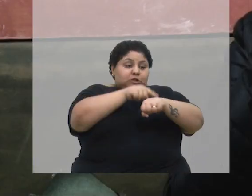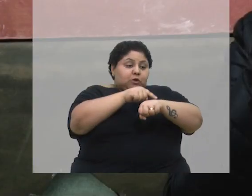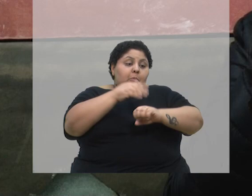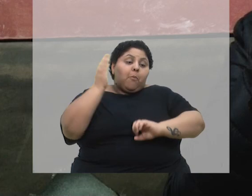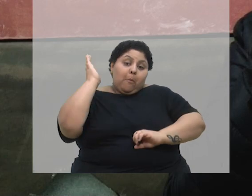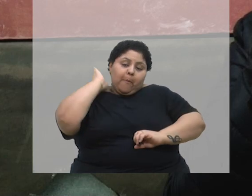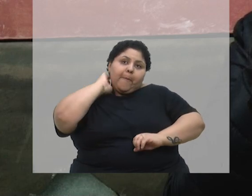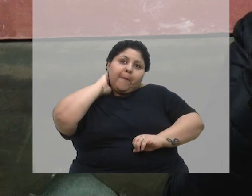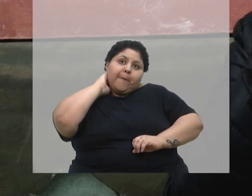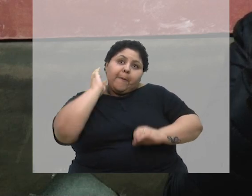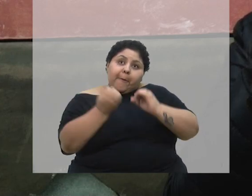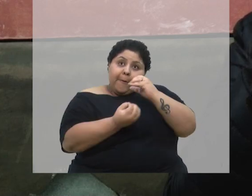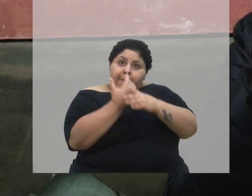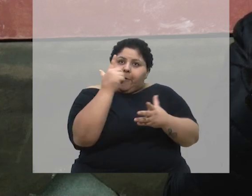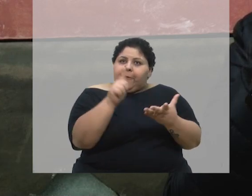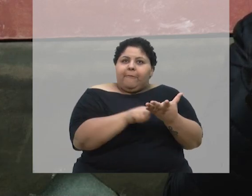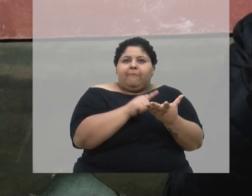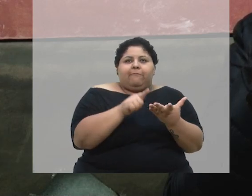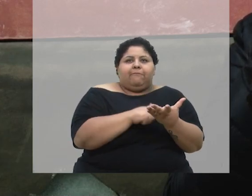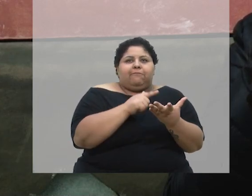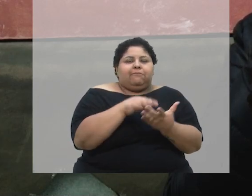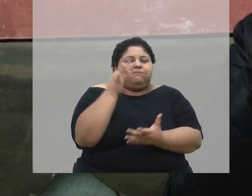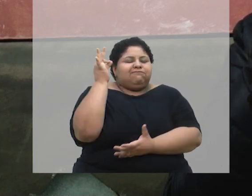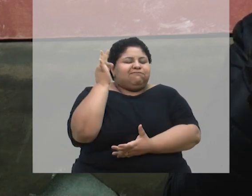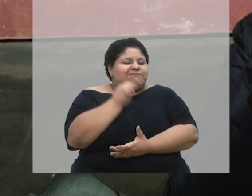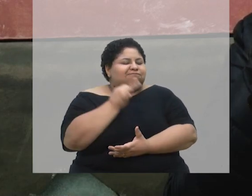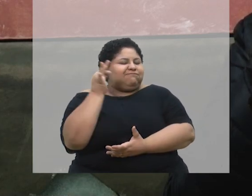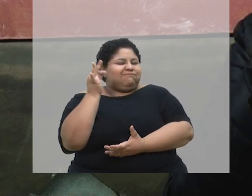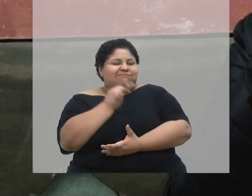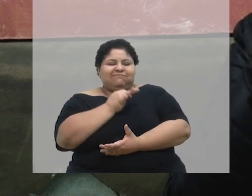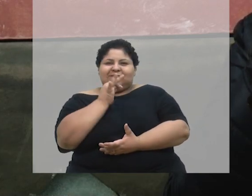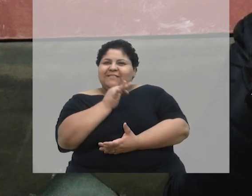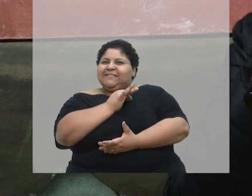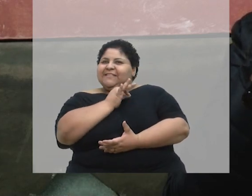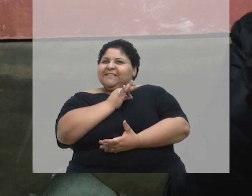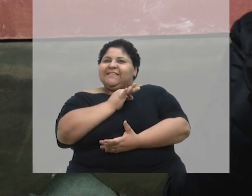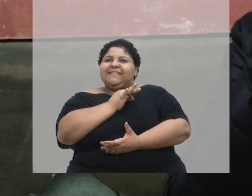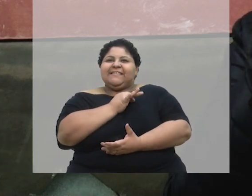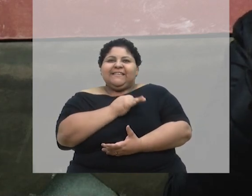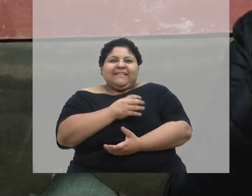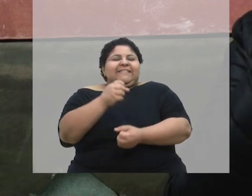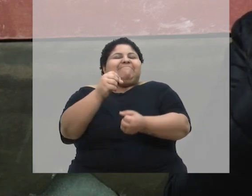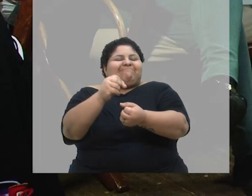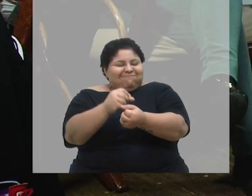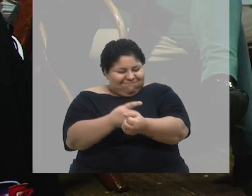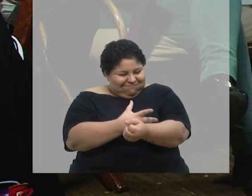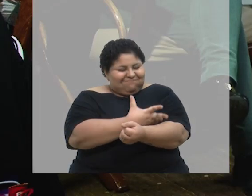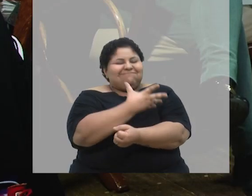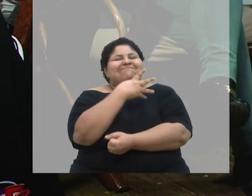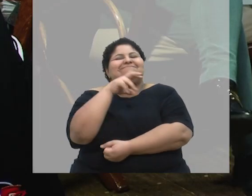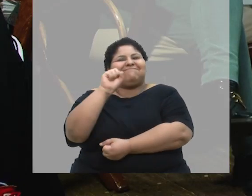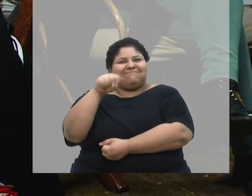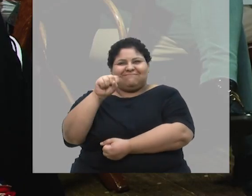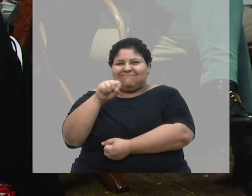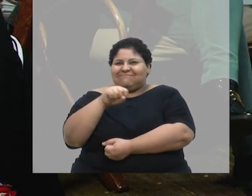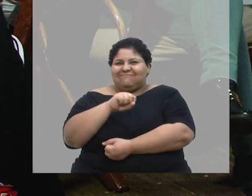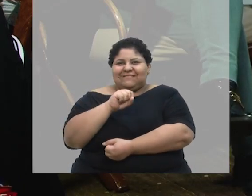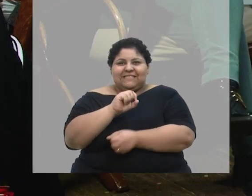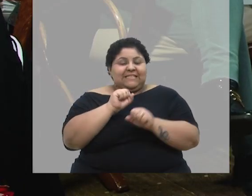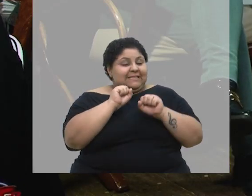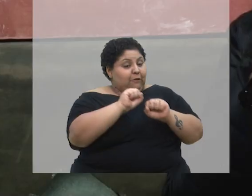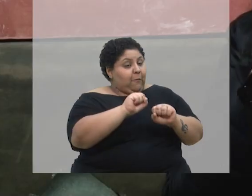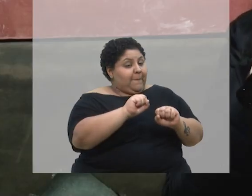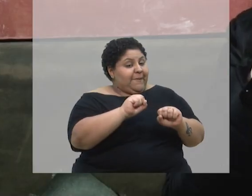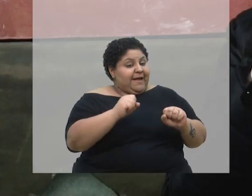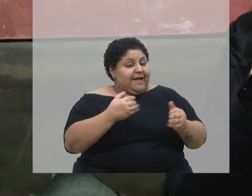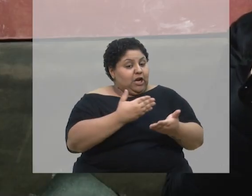E o momento de bate-papo com o escritor é maravilhoso. E não para no passaporte. É bem emocionante, sabe? Isso.